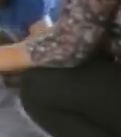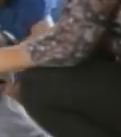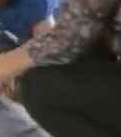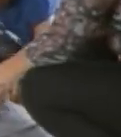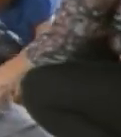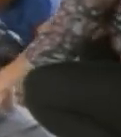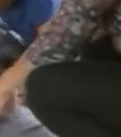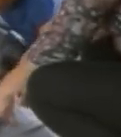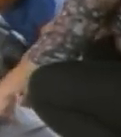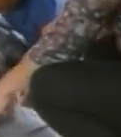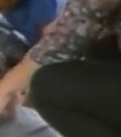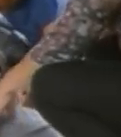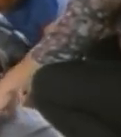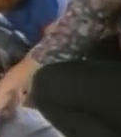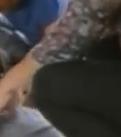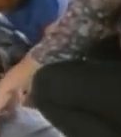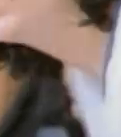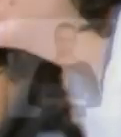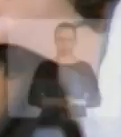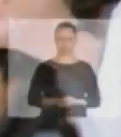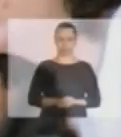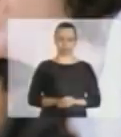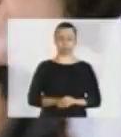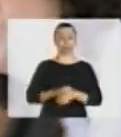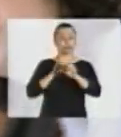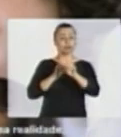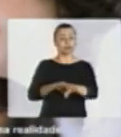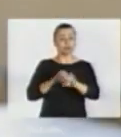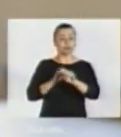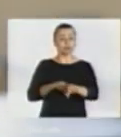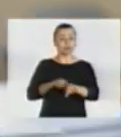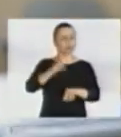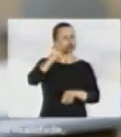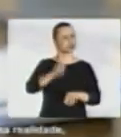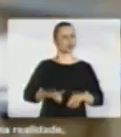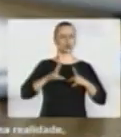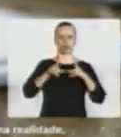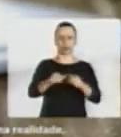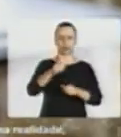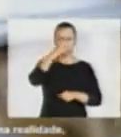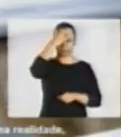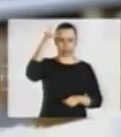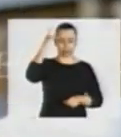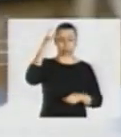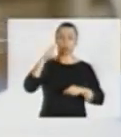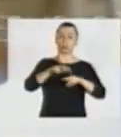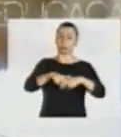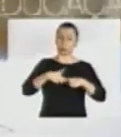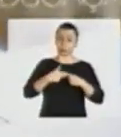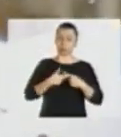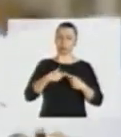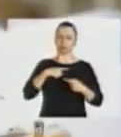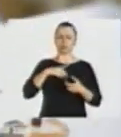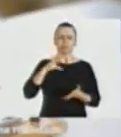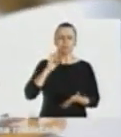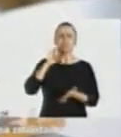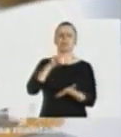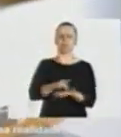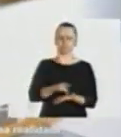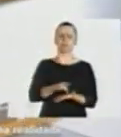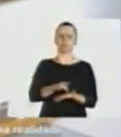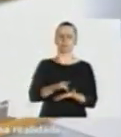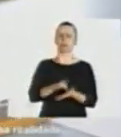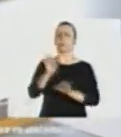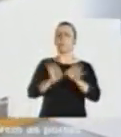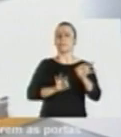síndrome de D pintam letreiro animado acesso à educação a educação é um direito de todos e para que isso seja uma